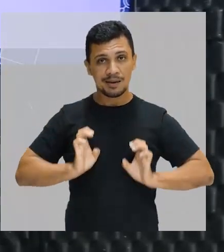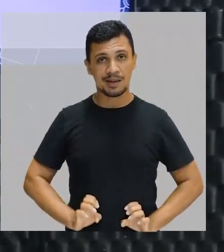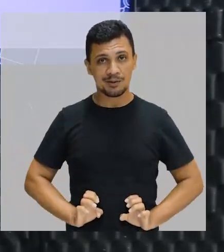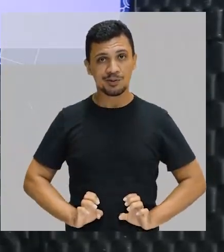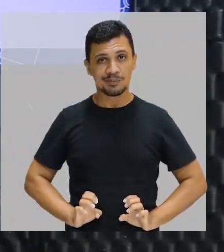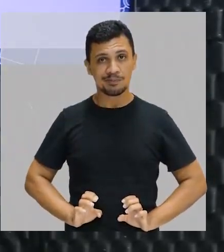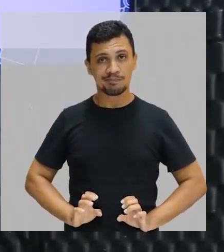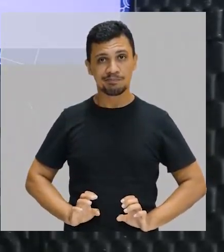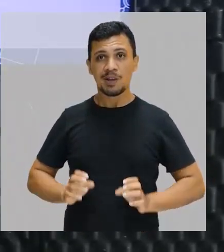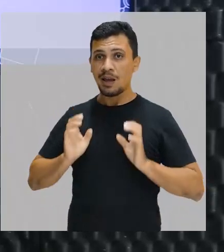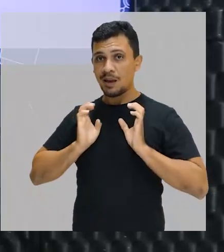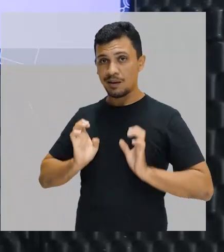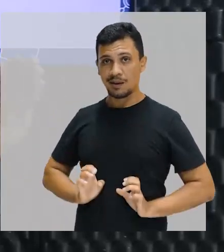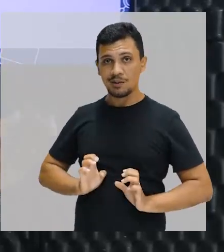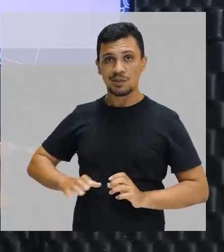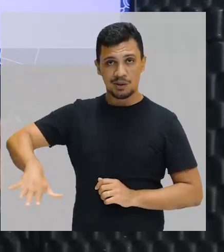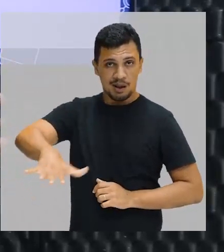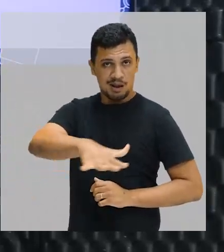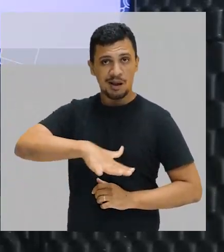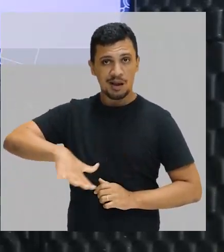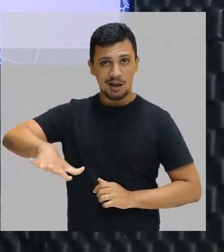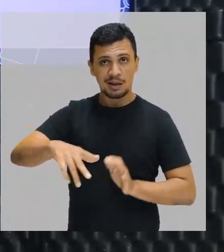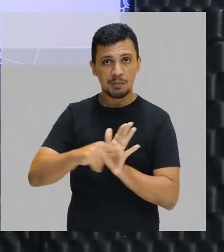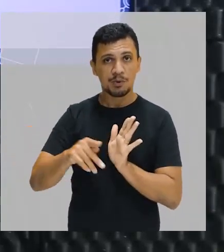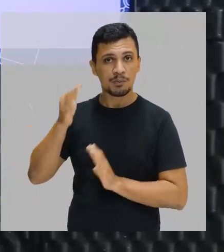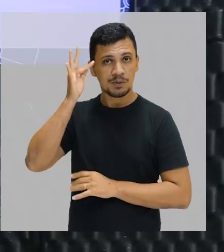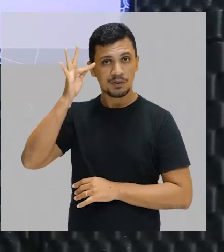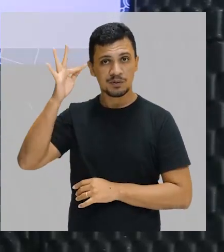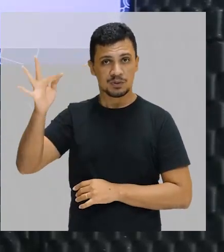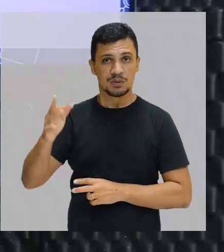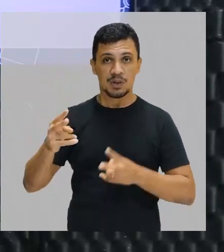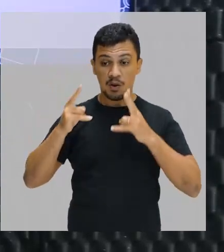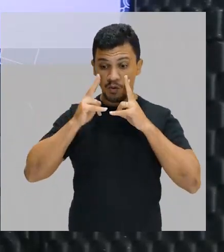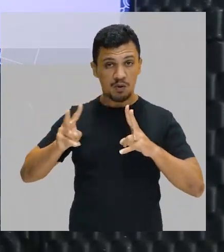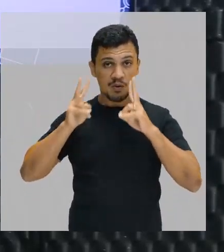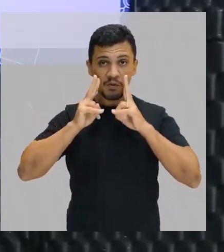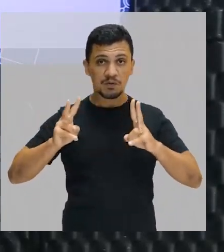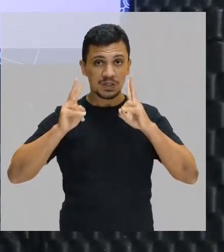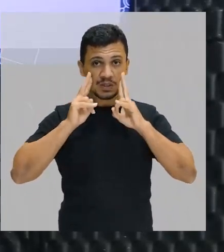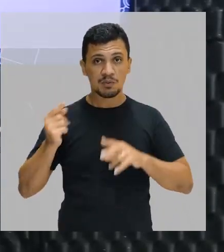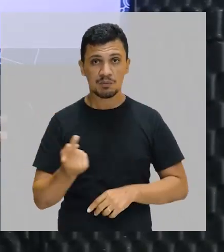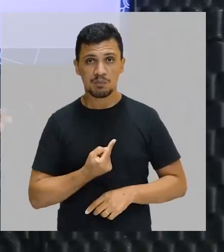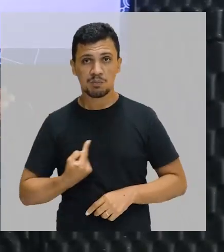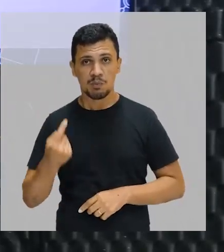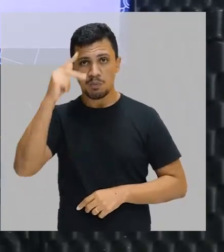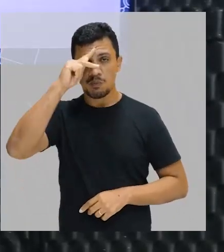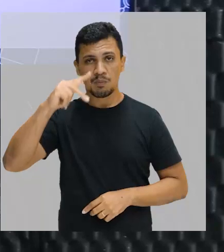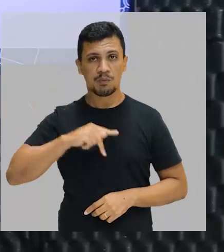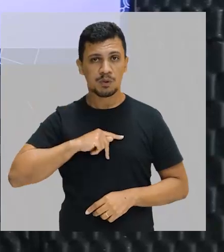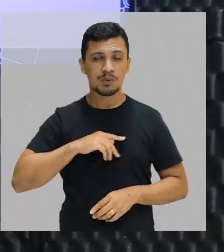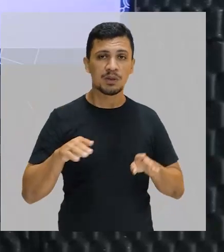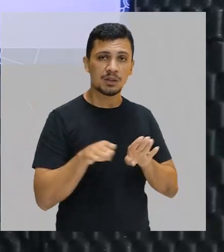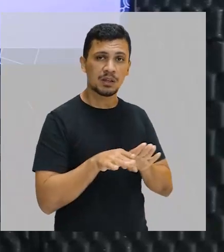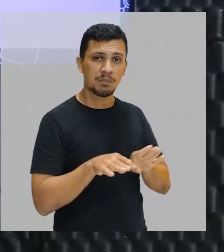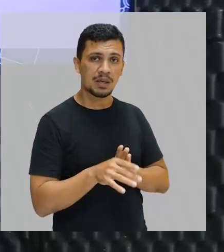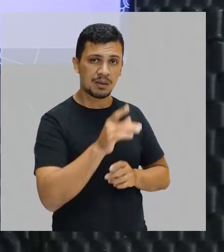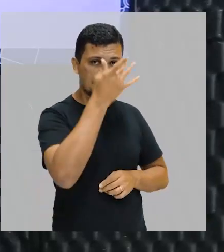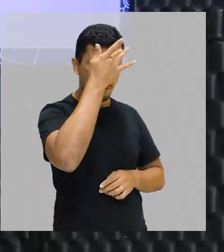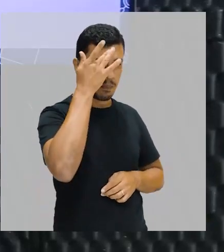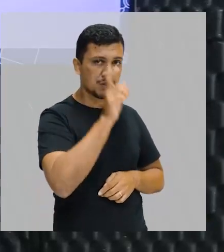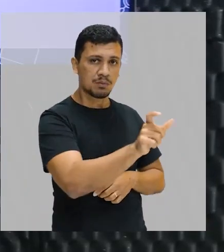nos fornece uma visão muito ampla a partir do que nós somos, a partir do que os outros são e a partir desta relação que temos com os